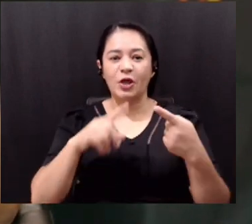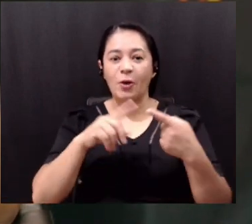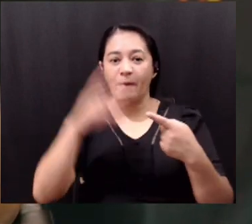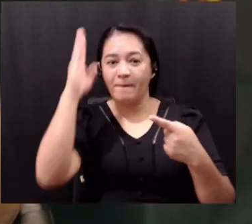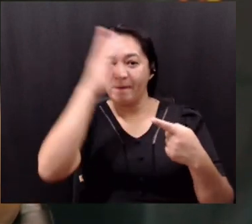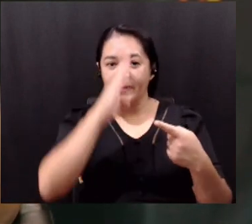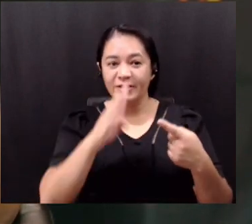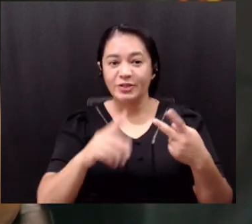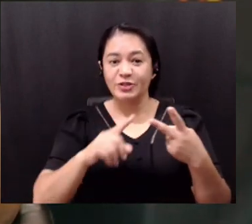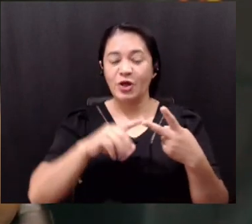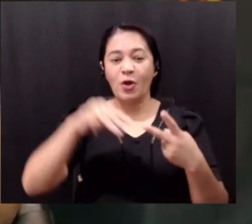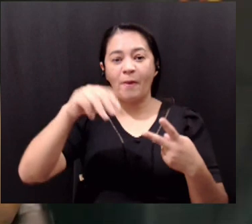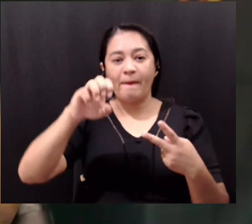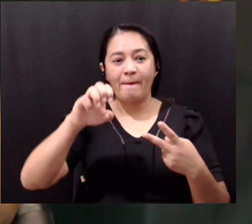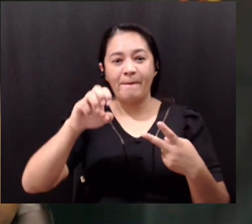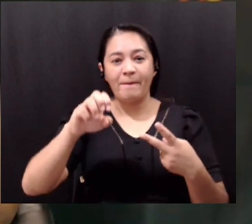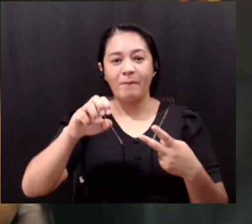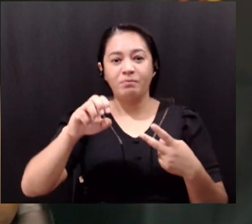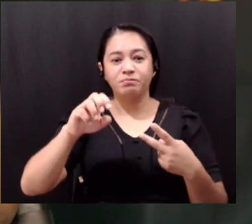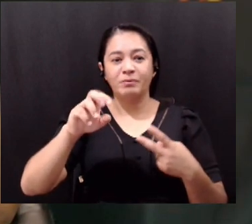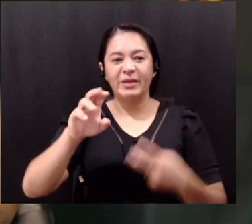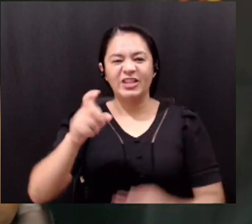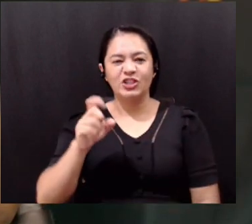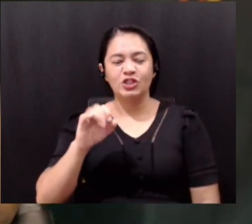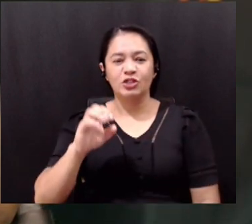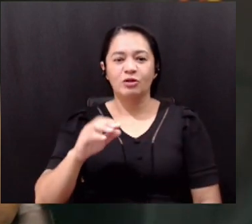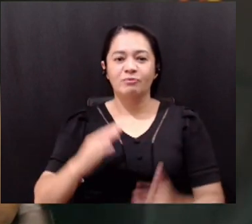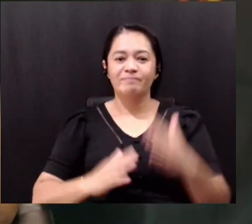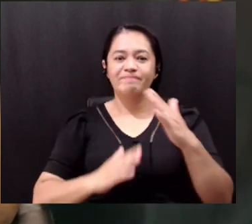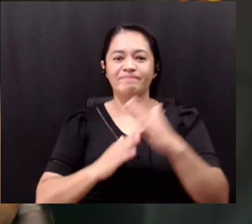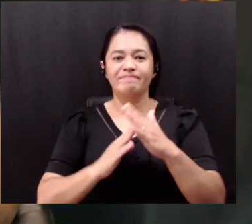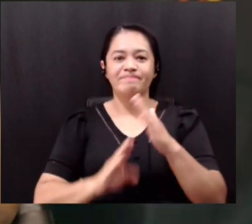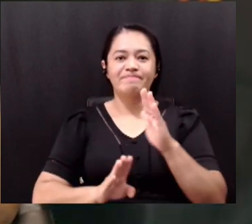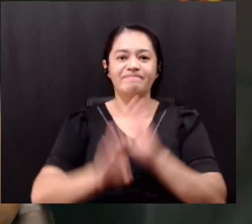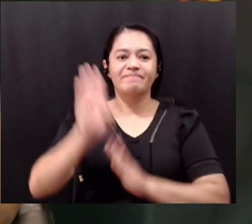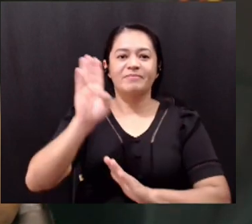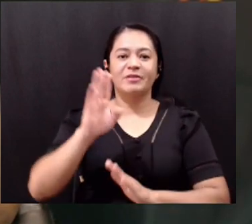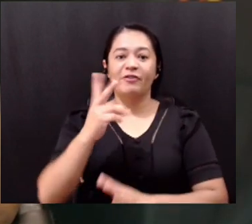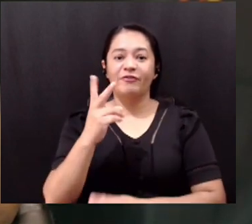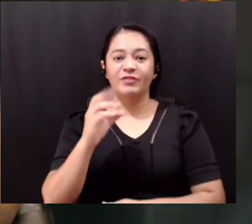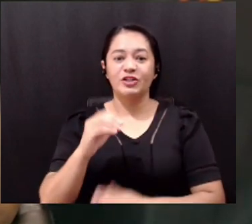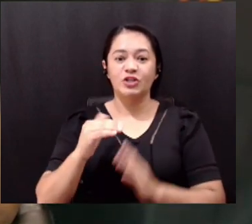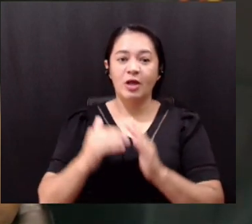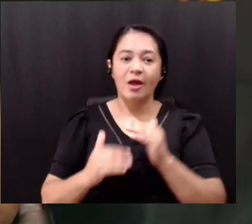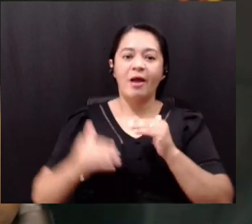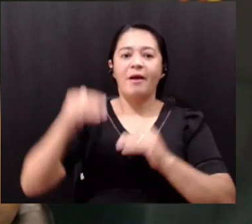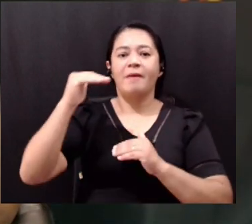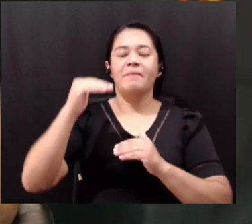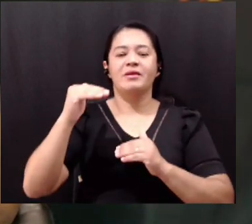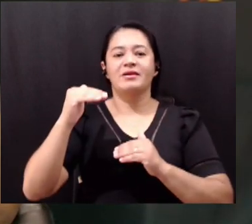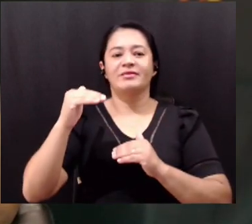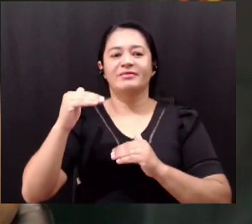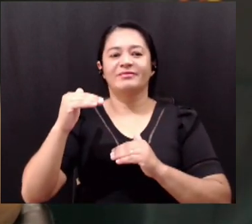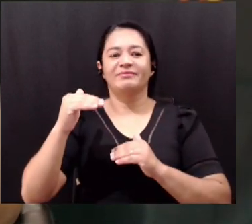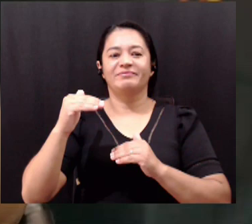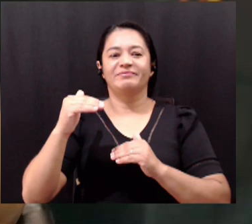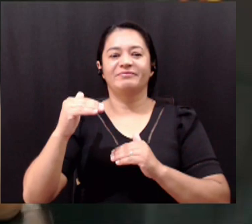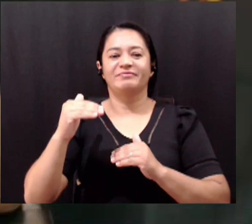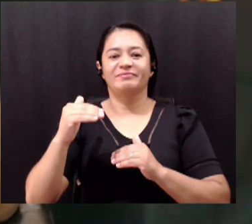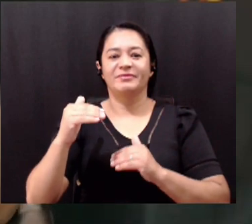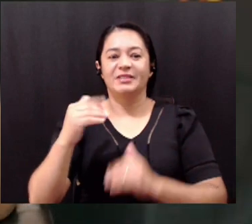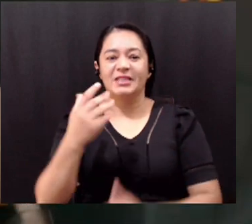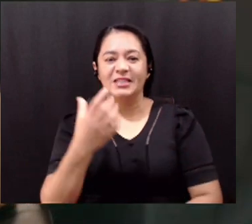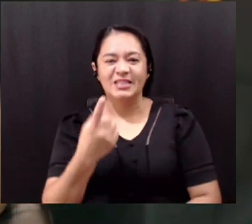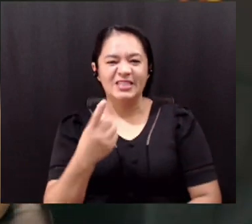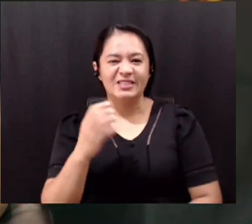a marca de 120 pontos, ficando, portanto, 20 pontos acima da média fixada em 100, né? Então, foi uma